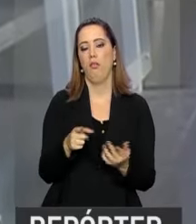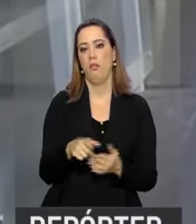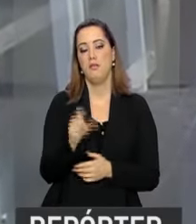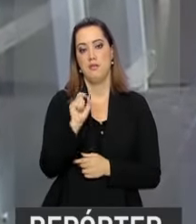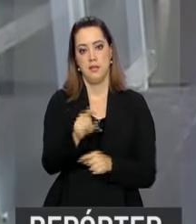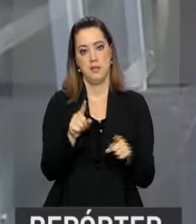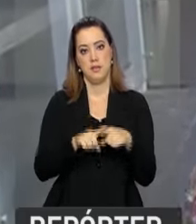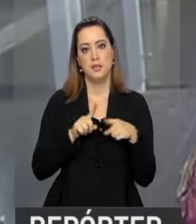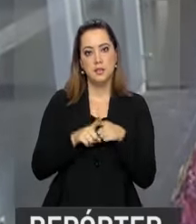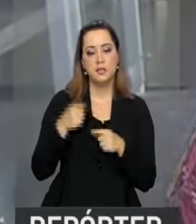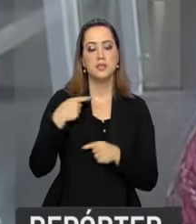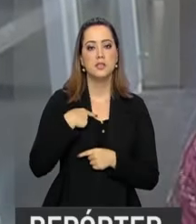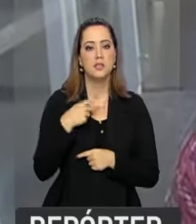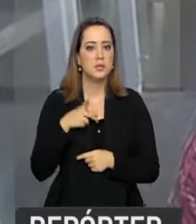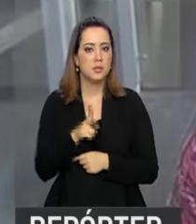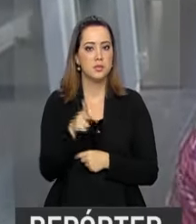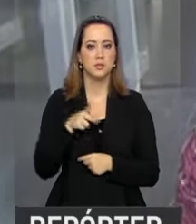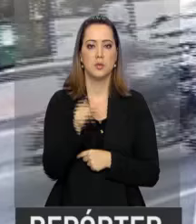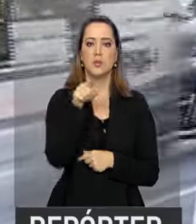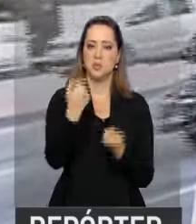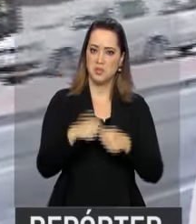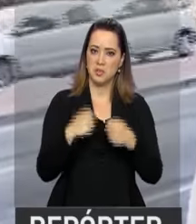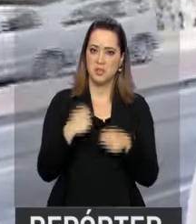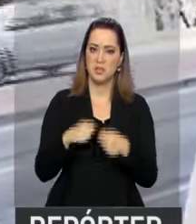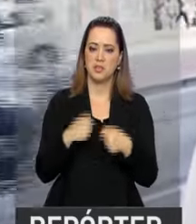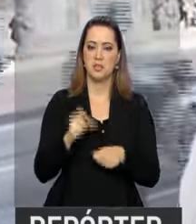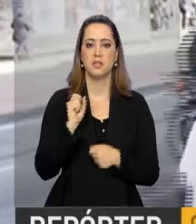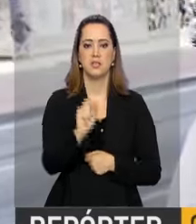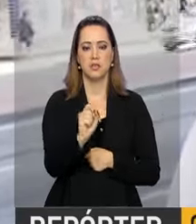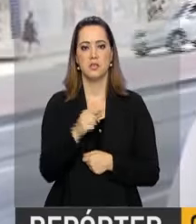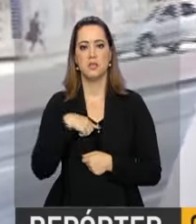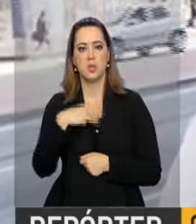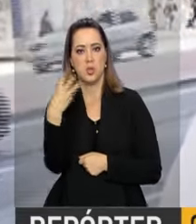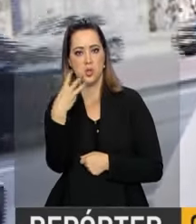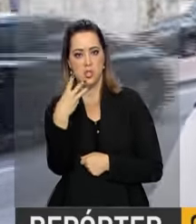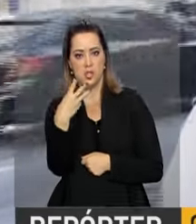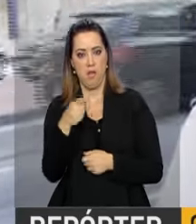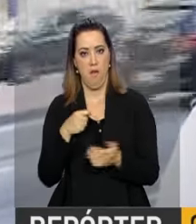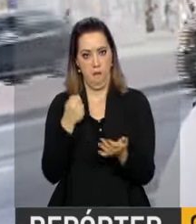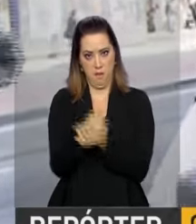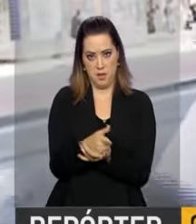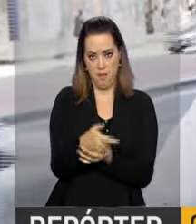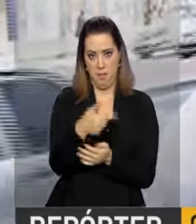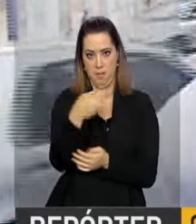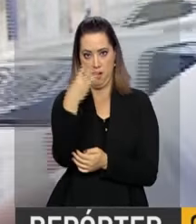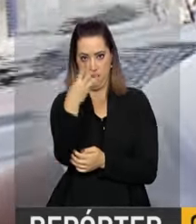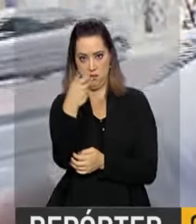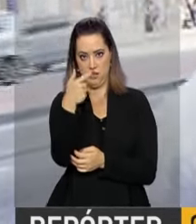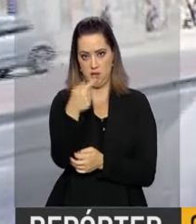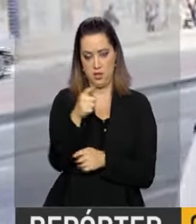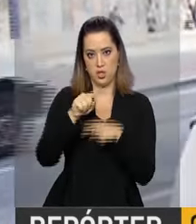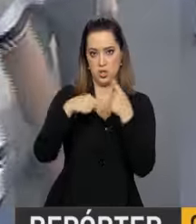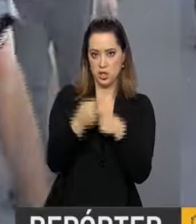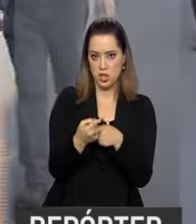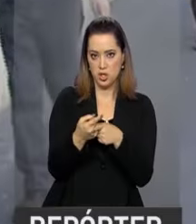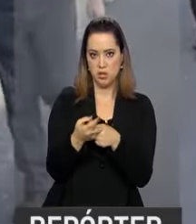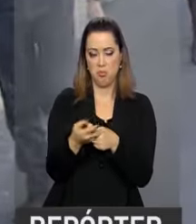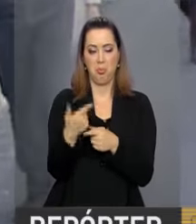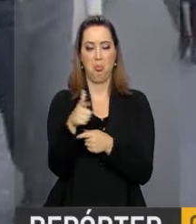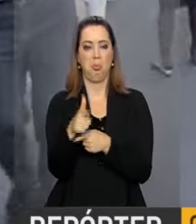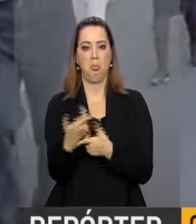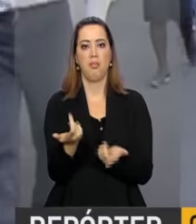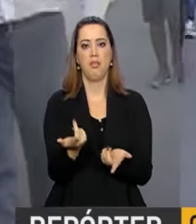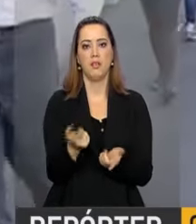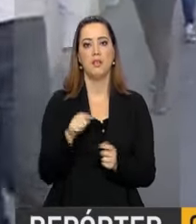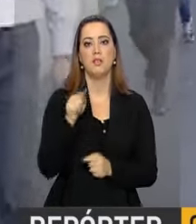e, na maioria das vezes, quando você mais precisa. Sai o sinal 3G e sai o sinal normal. aí depois você passa pela região e volta. Na minha casa daqui de